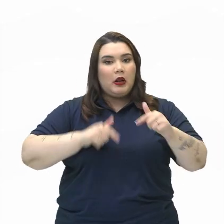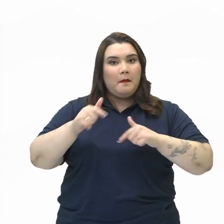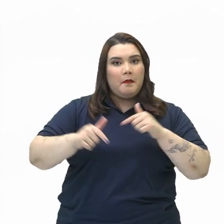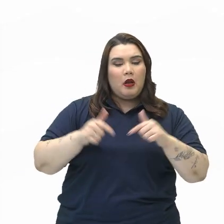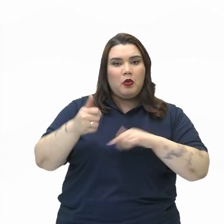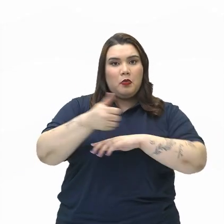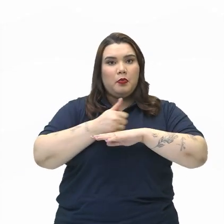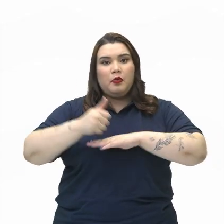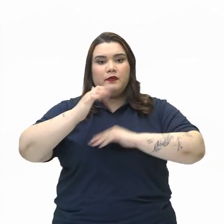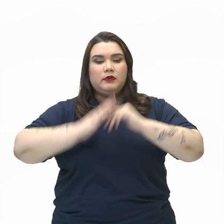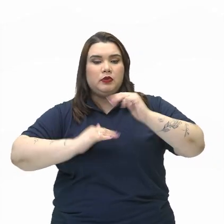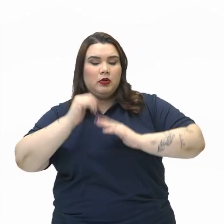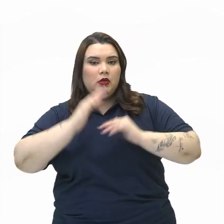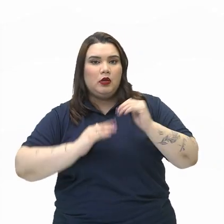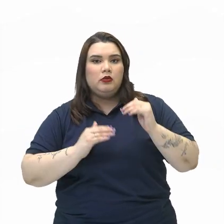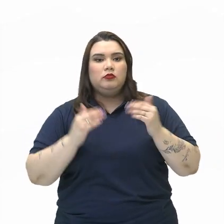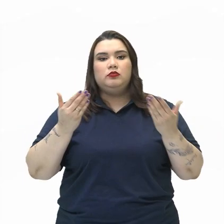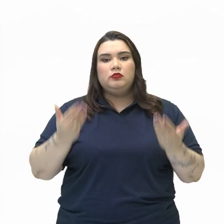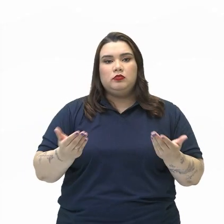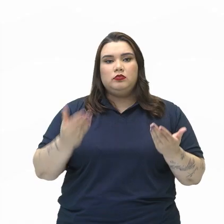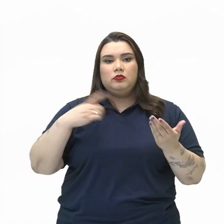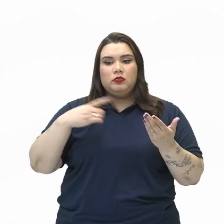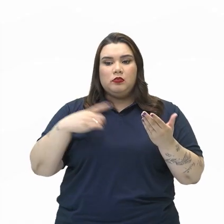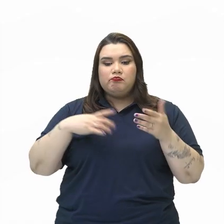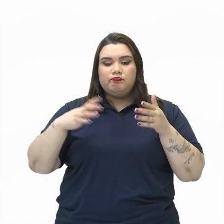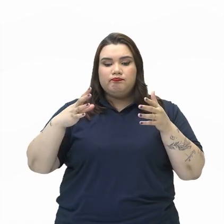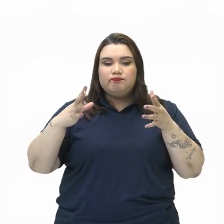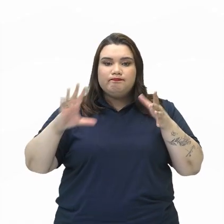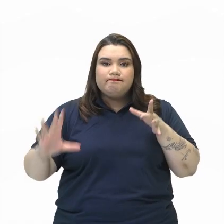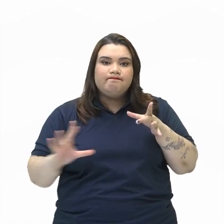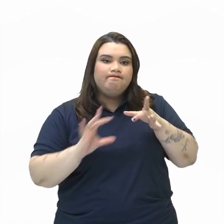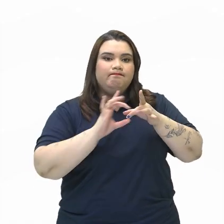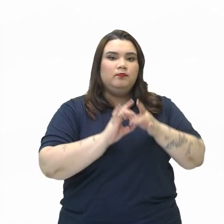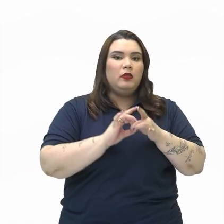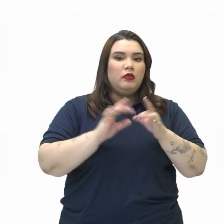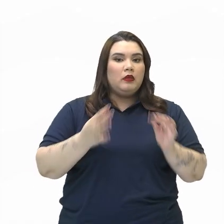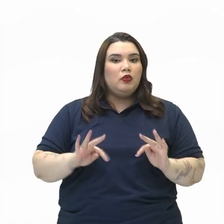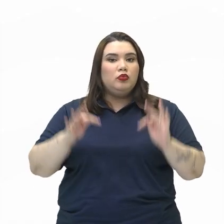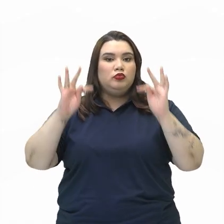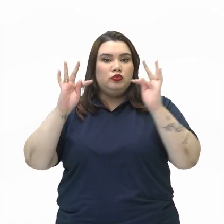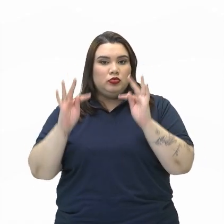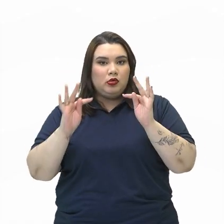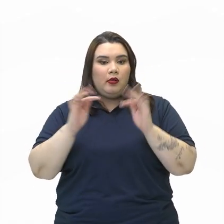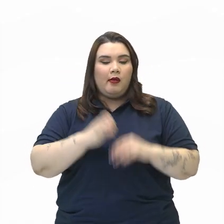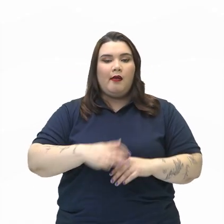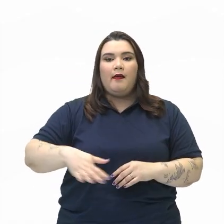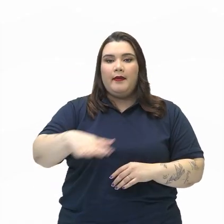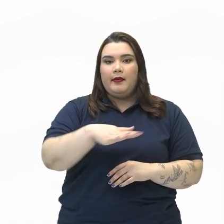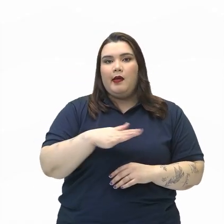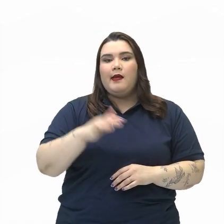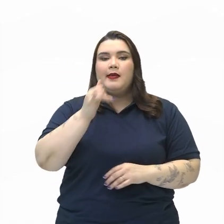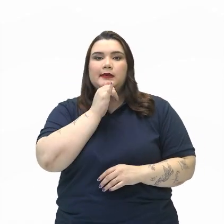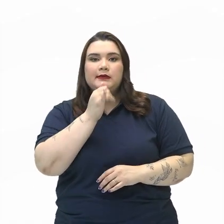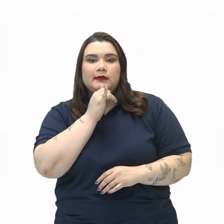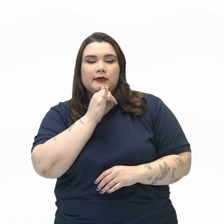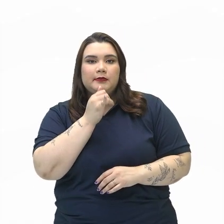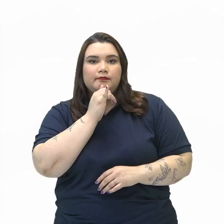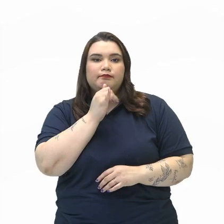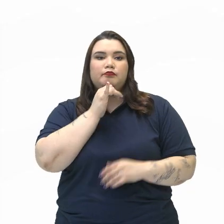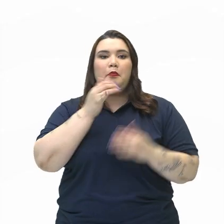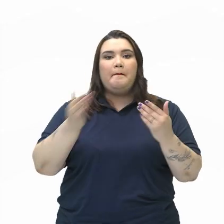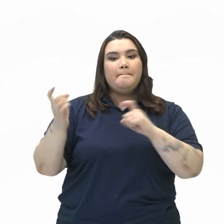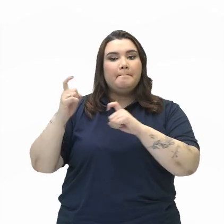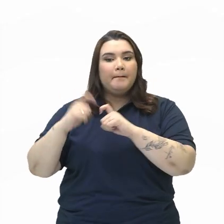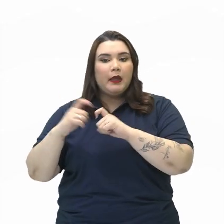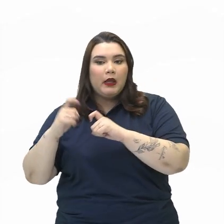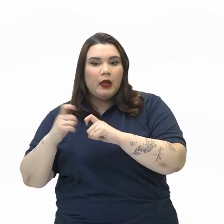profissionais que incorporaram tecnologia em suas áreas. Nós podemos falar